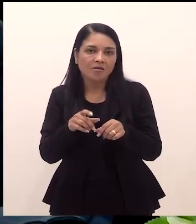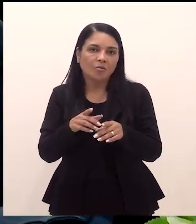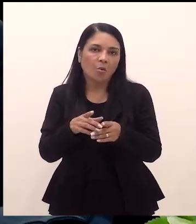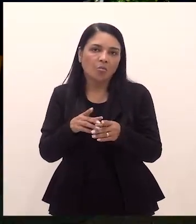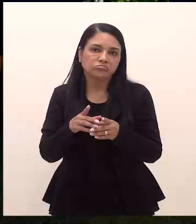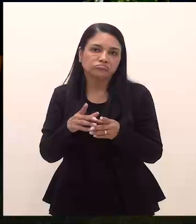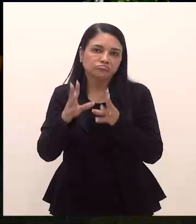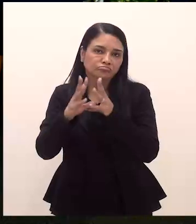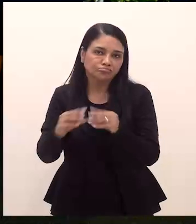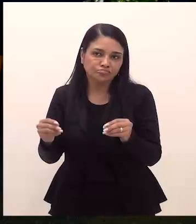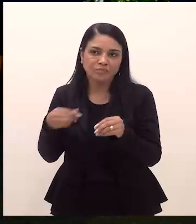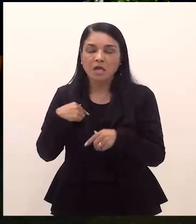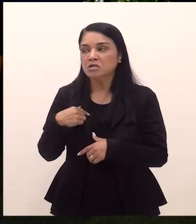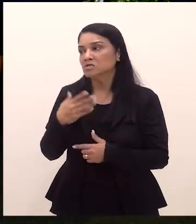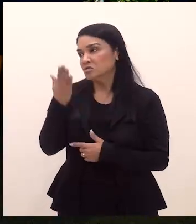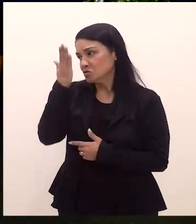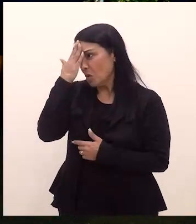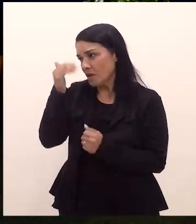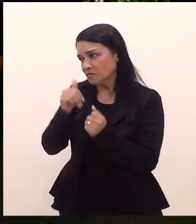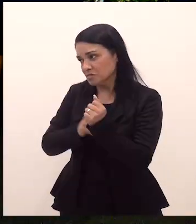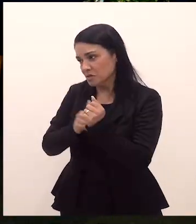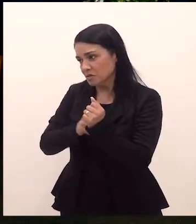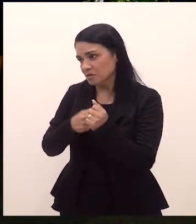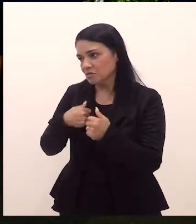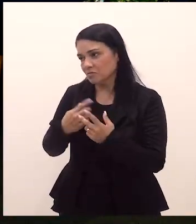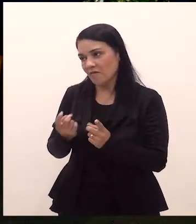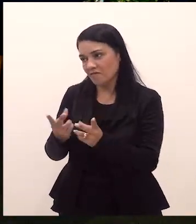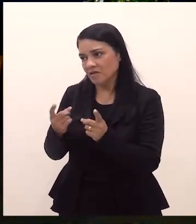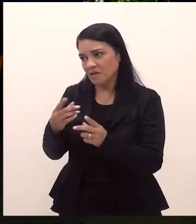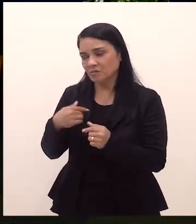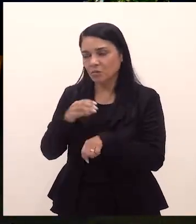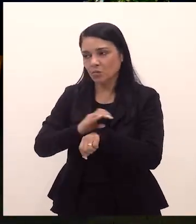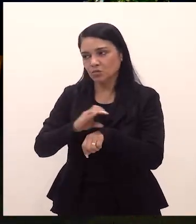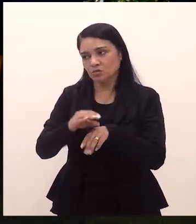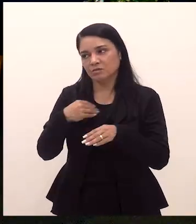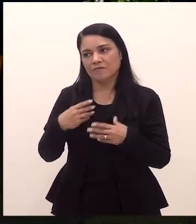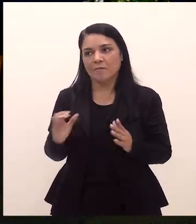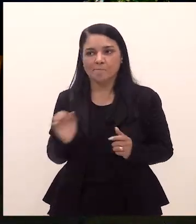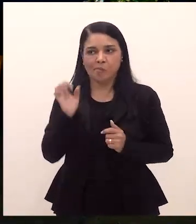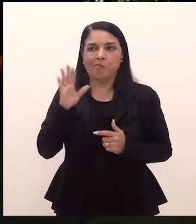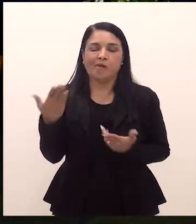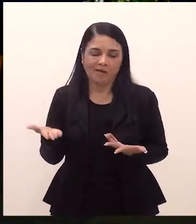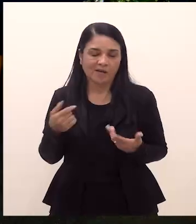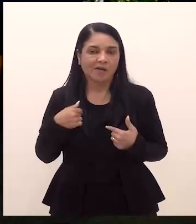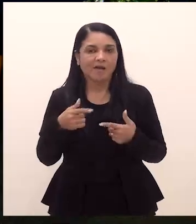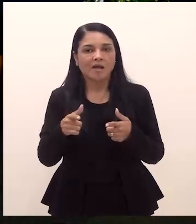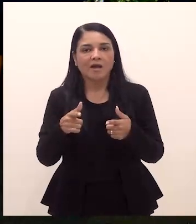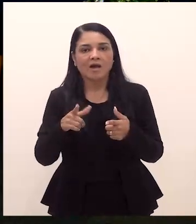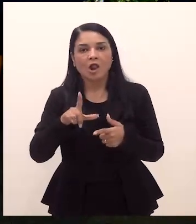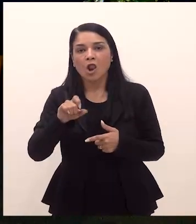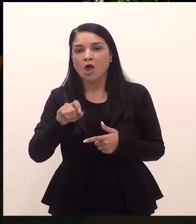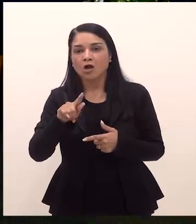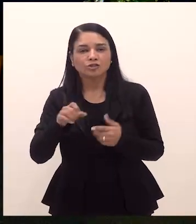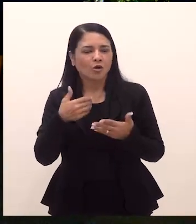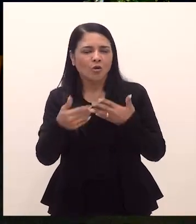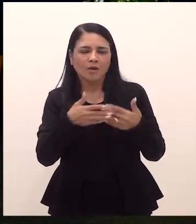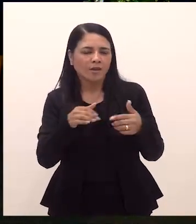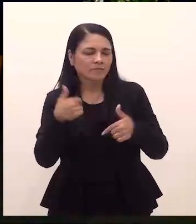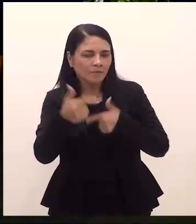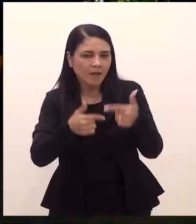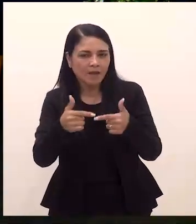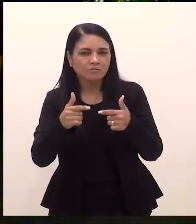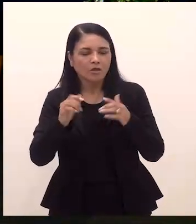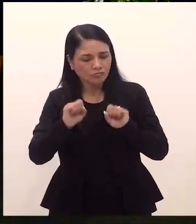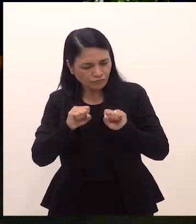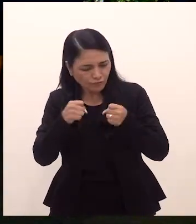tracinho do meio? Se eu soubesse esse segredo, eu estava vendendo aí, estava milionário com esse curso. Uhum. Mas eu acho que a lógica é a mesma de qualquer